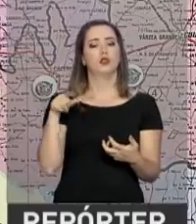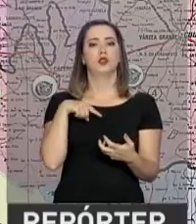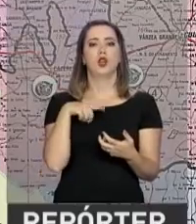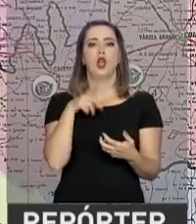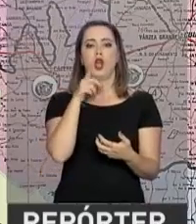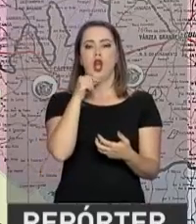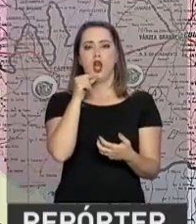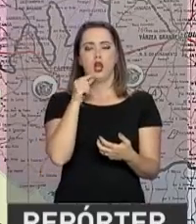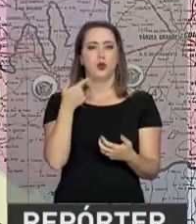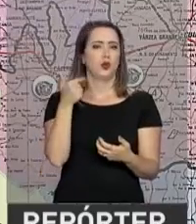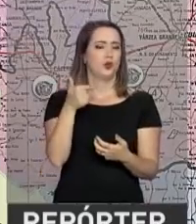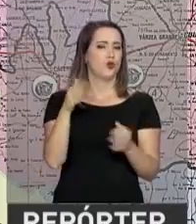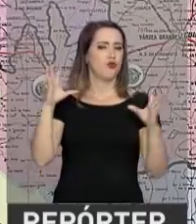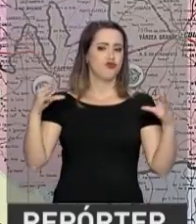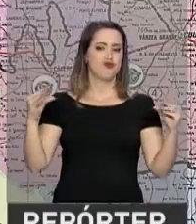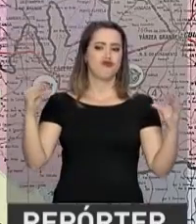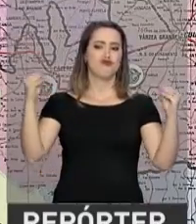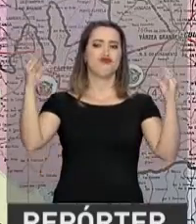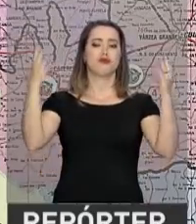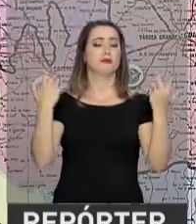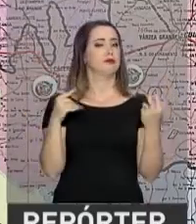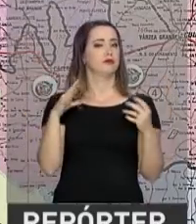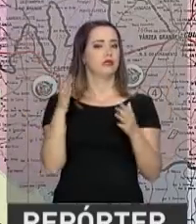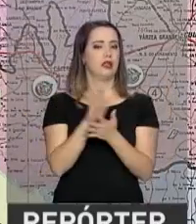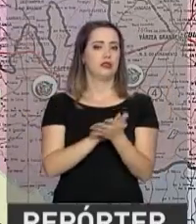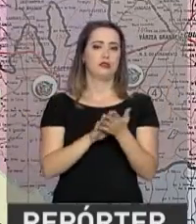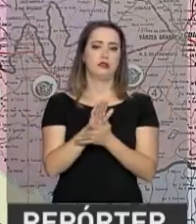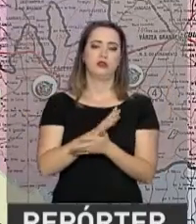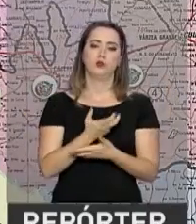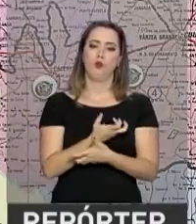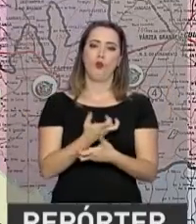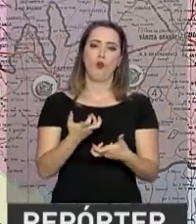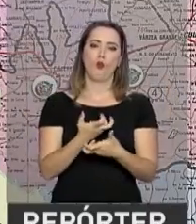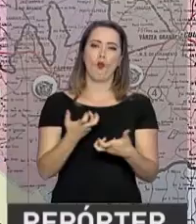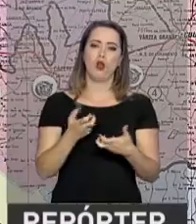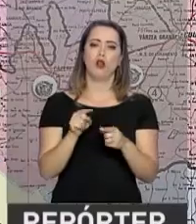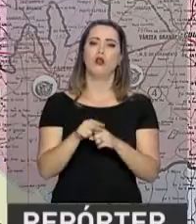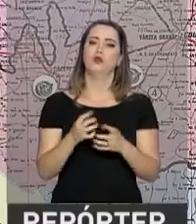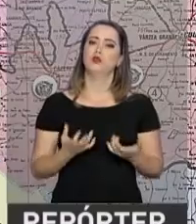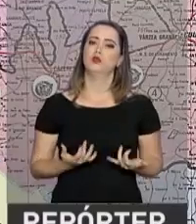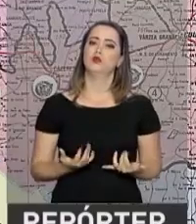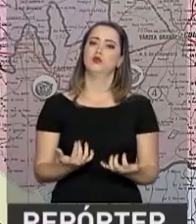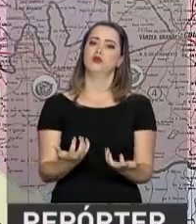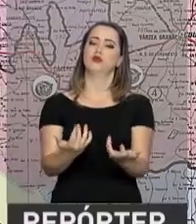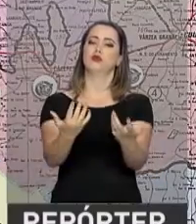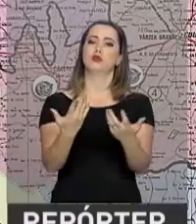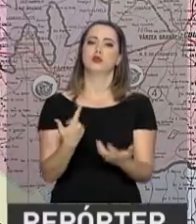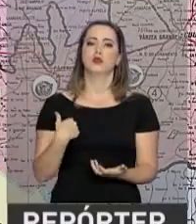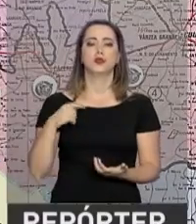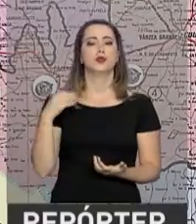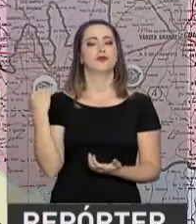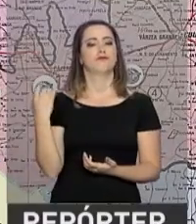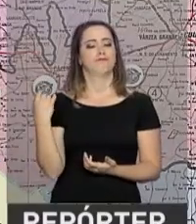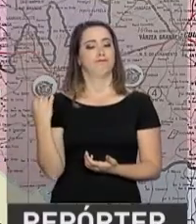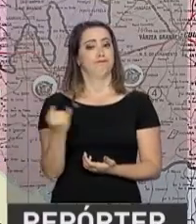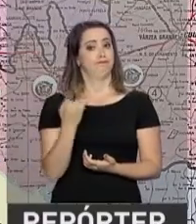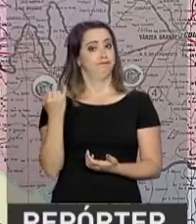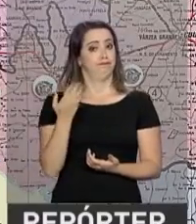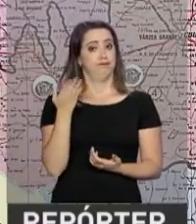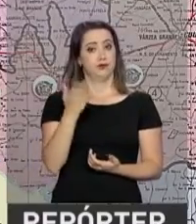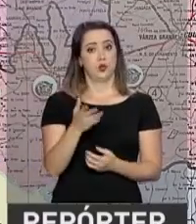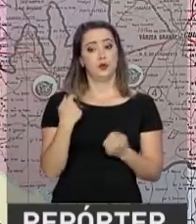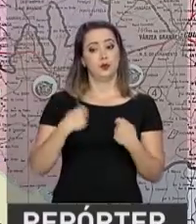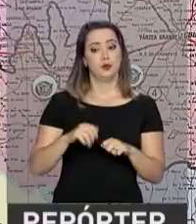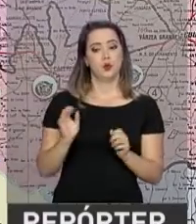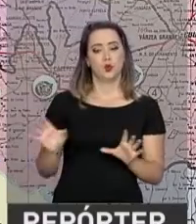do ar de baixa umidade na vegetação ele foi um incêndio button fogo bastante severo que demandou a